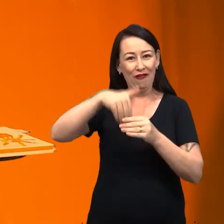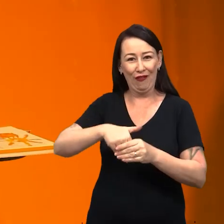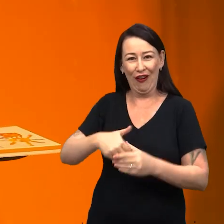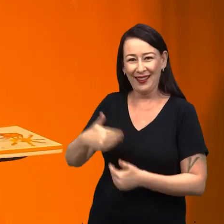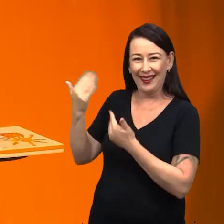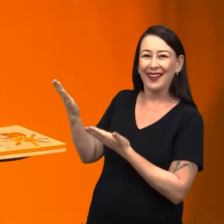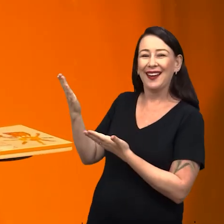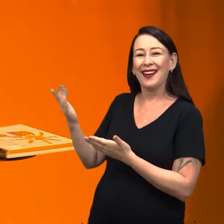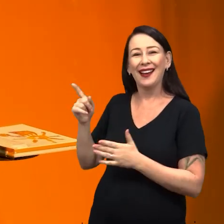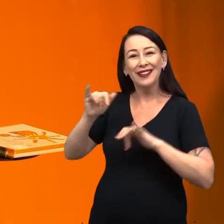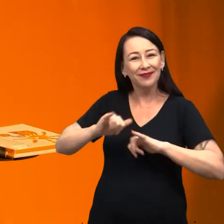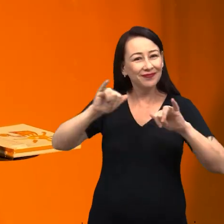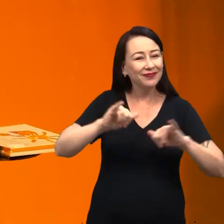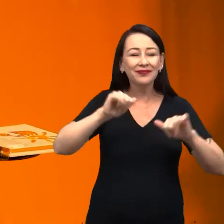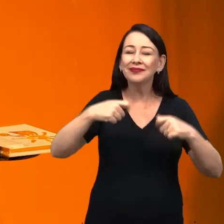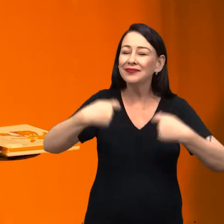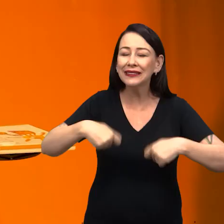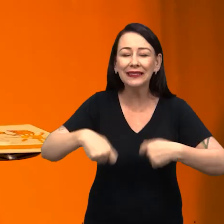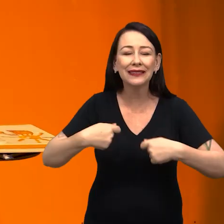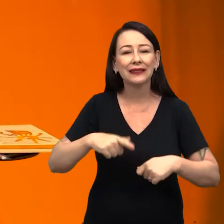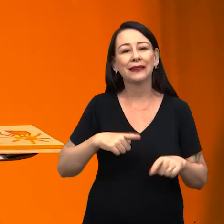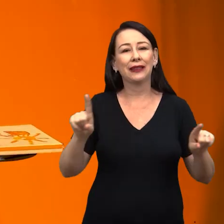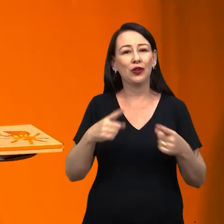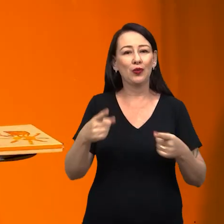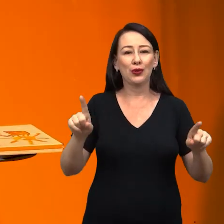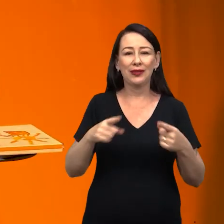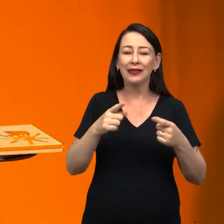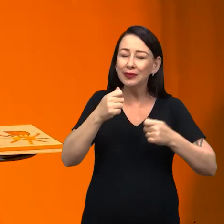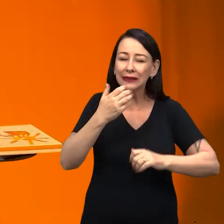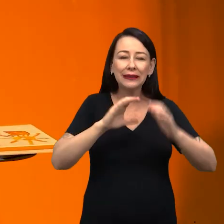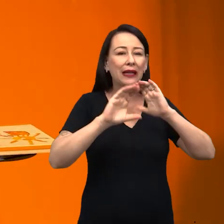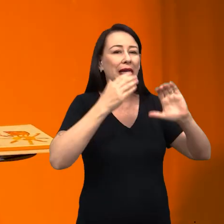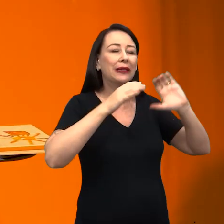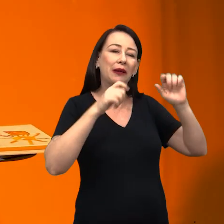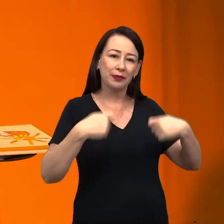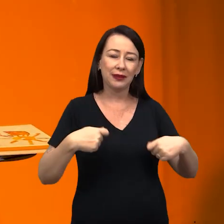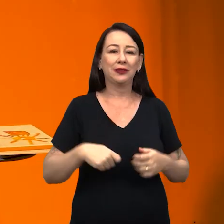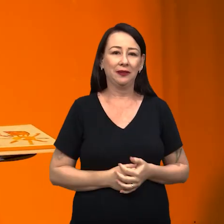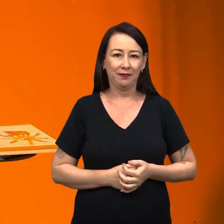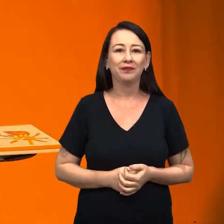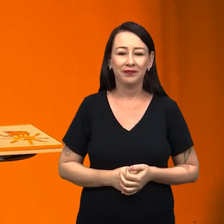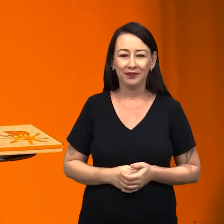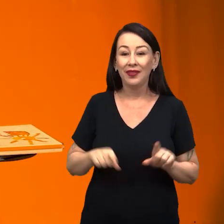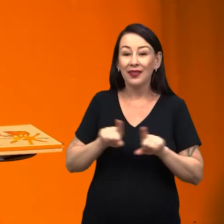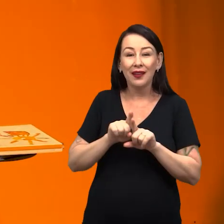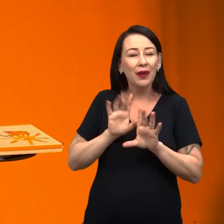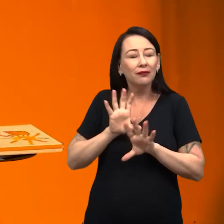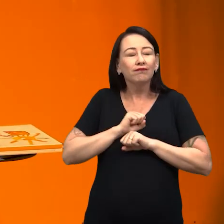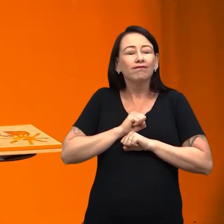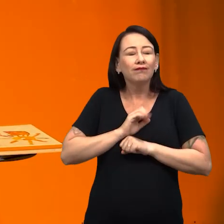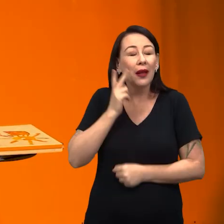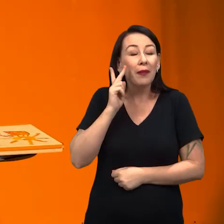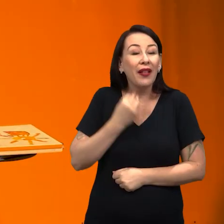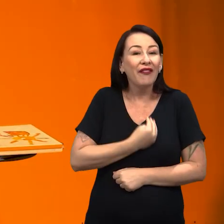Votem em mim. A minha campanha é: música é preciso, cantar é preciso. E tomei como tarefa para a